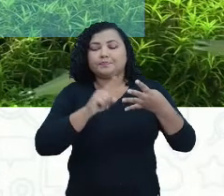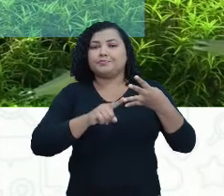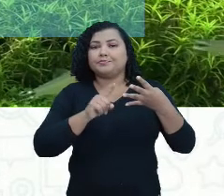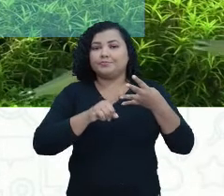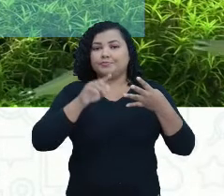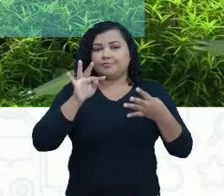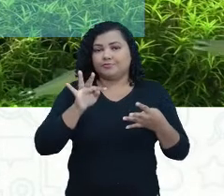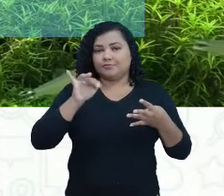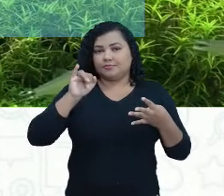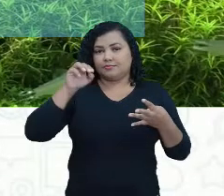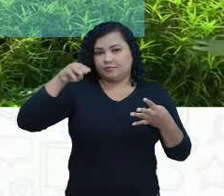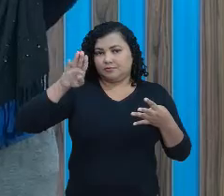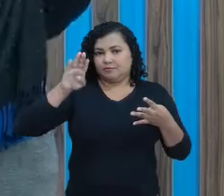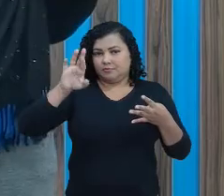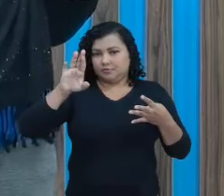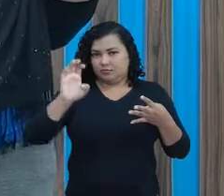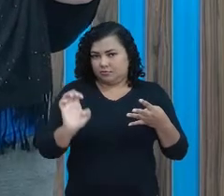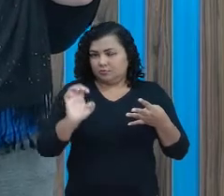é a